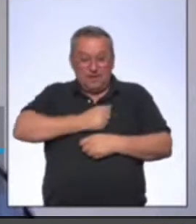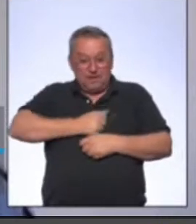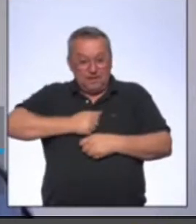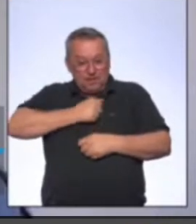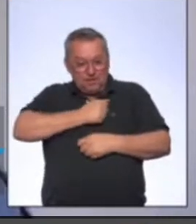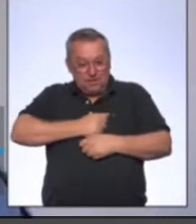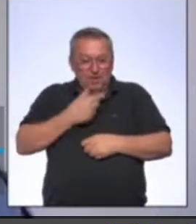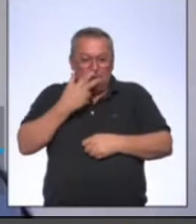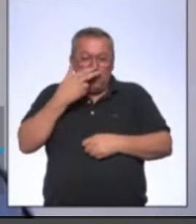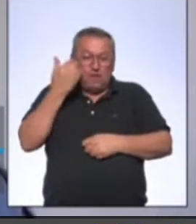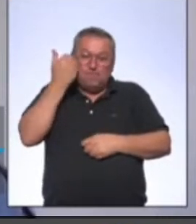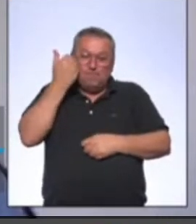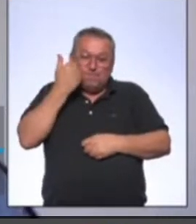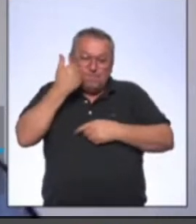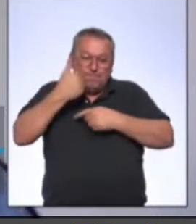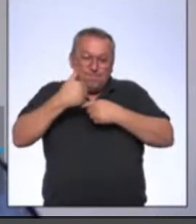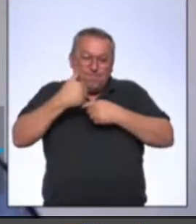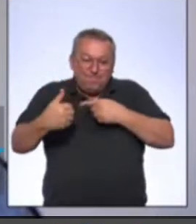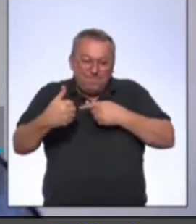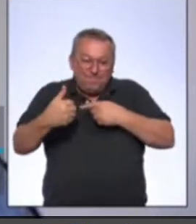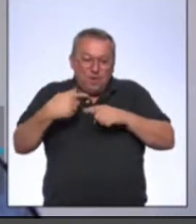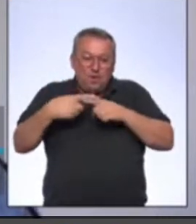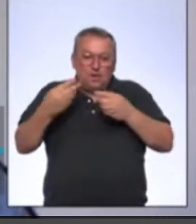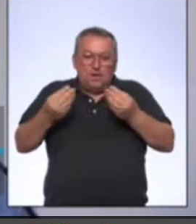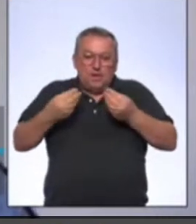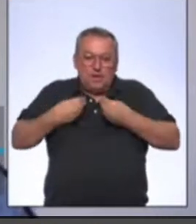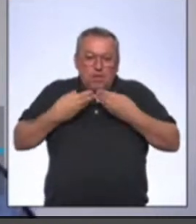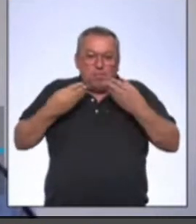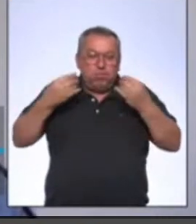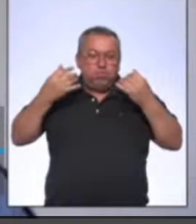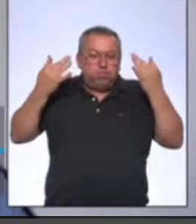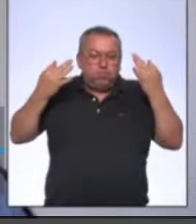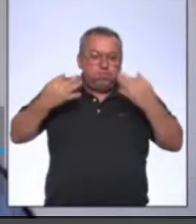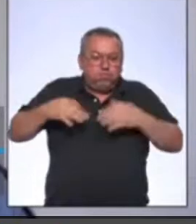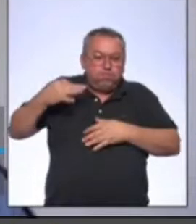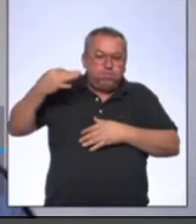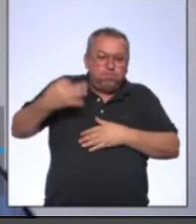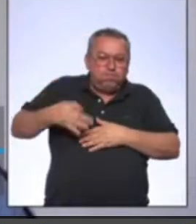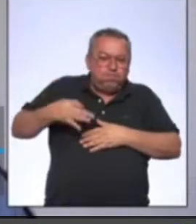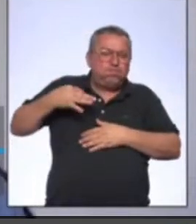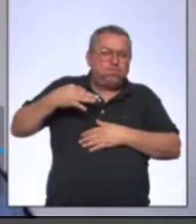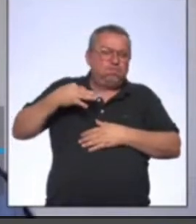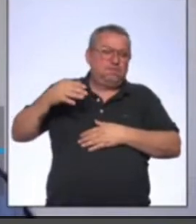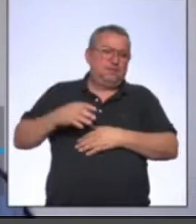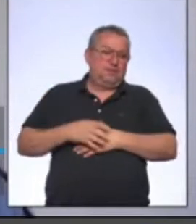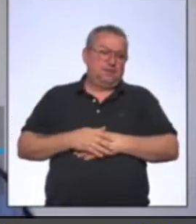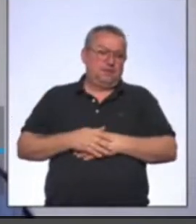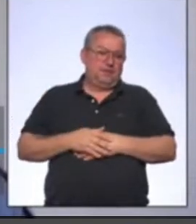corta como aço de navaia porque causa muita dor a ele sentir a saudade de alguém que ele ama.